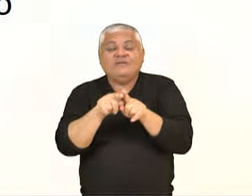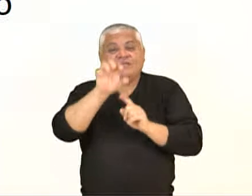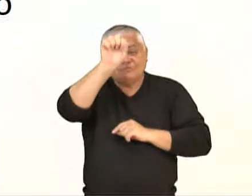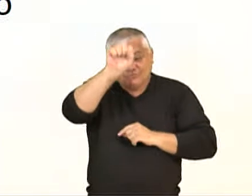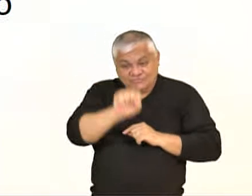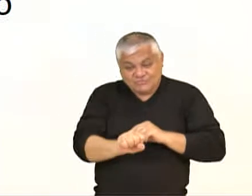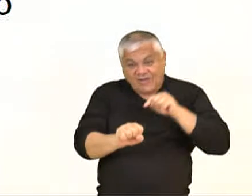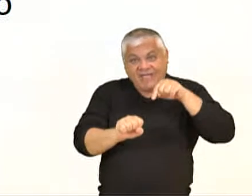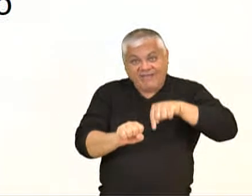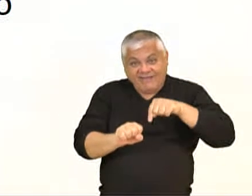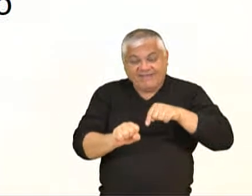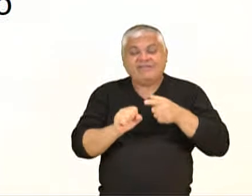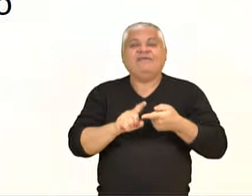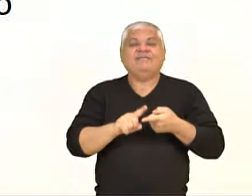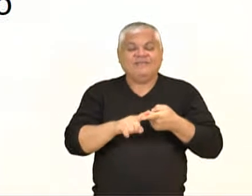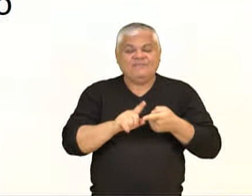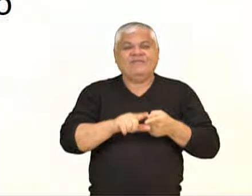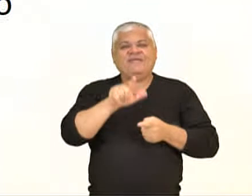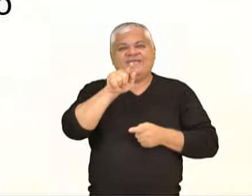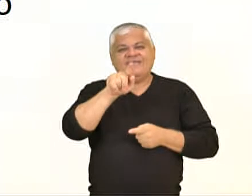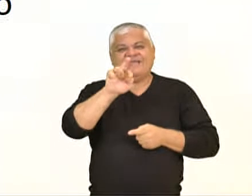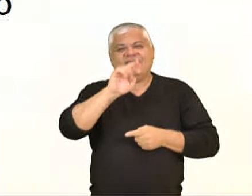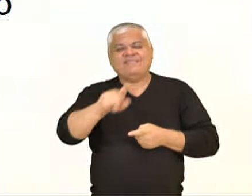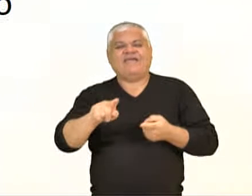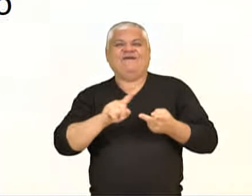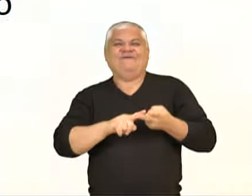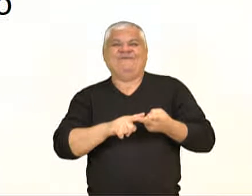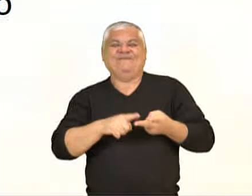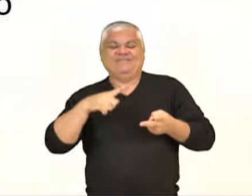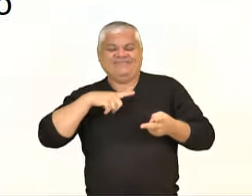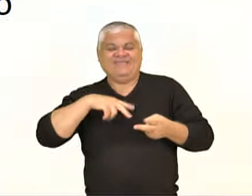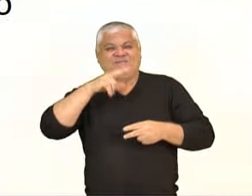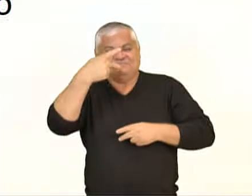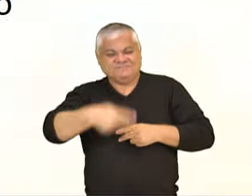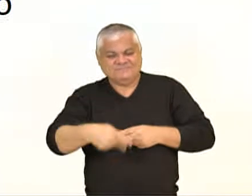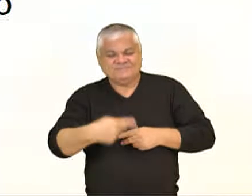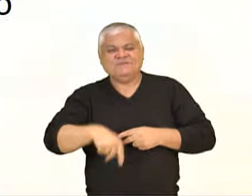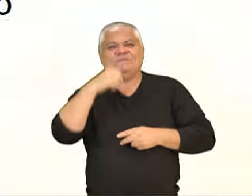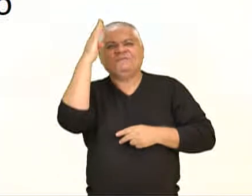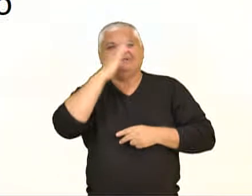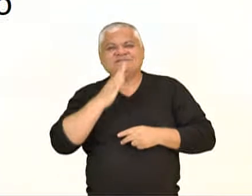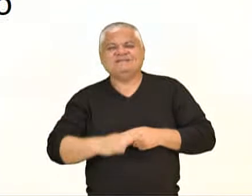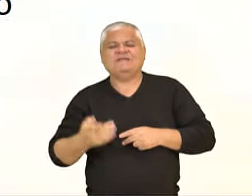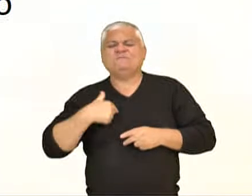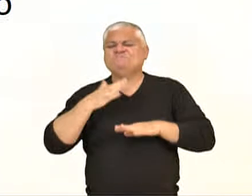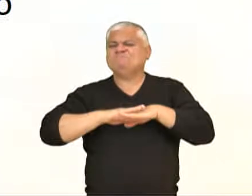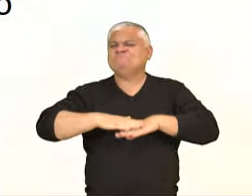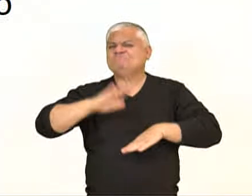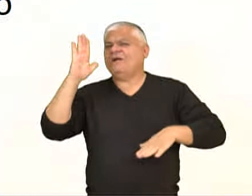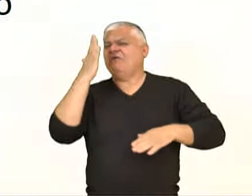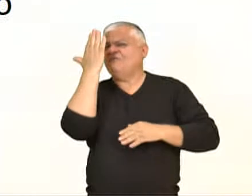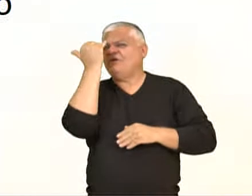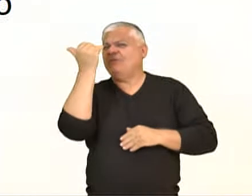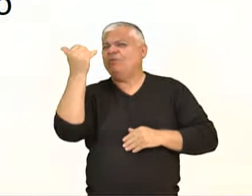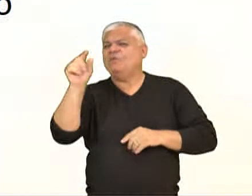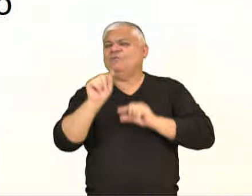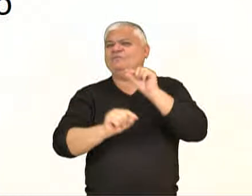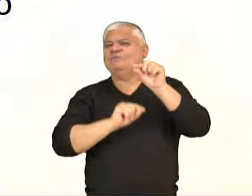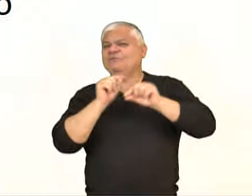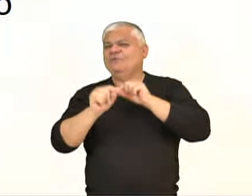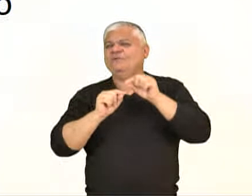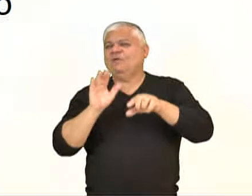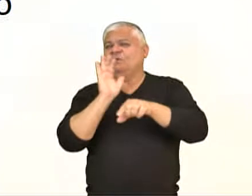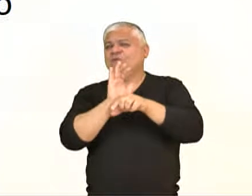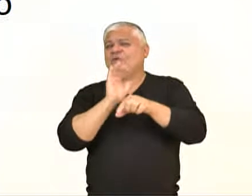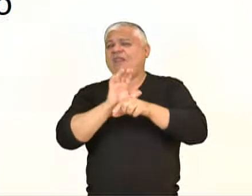com a dupla Grenal, desfavorecida no Brasileiro diante dos mais poderosos, favorecida no